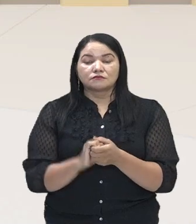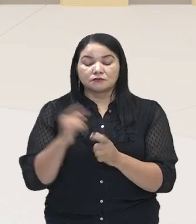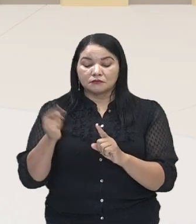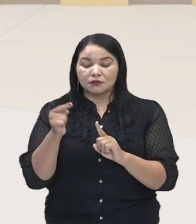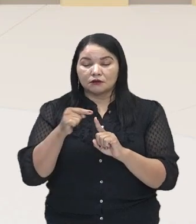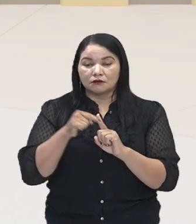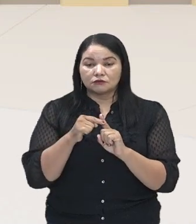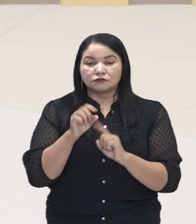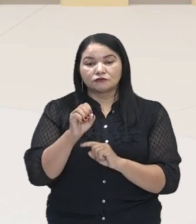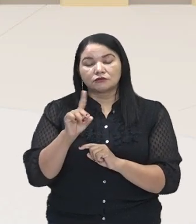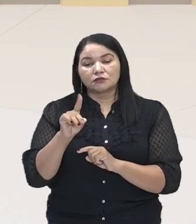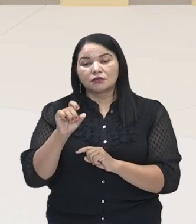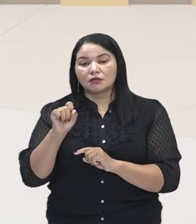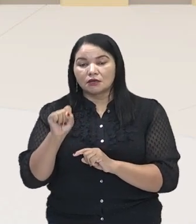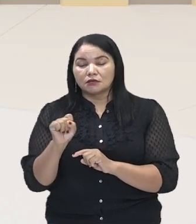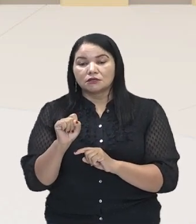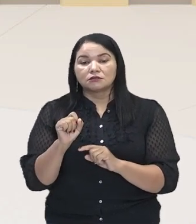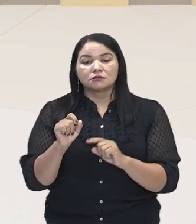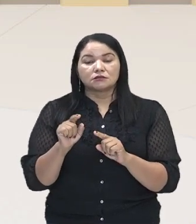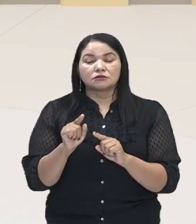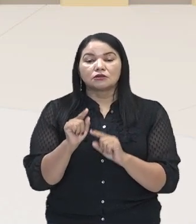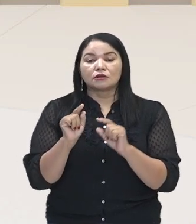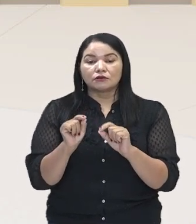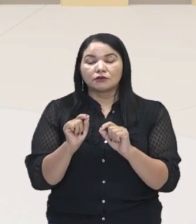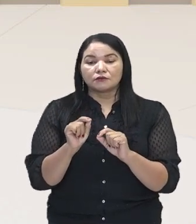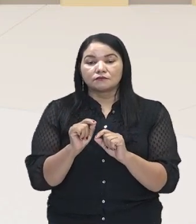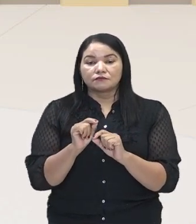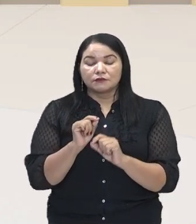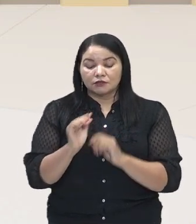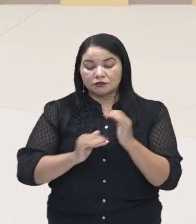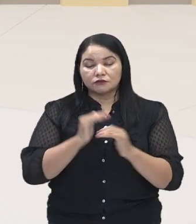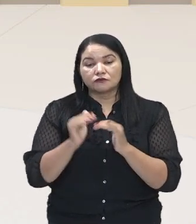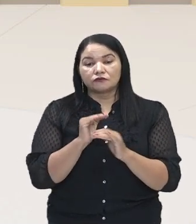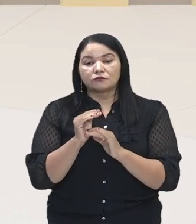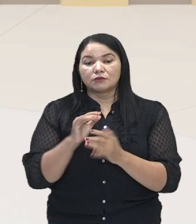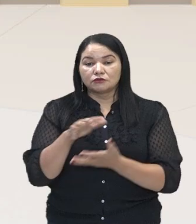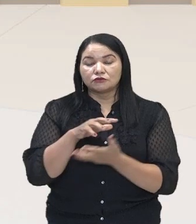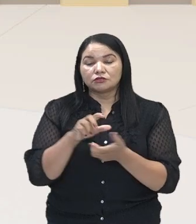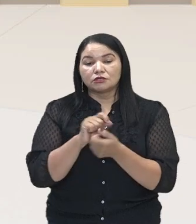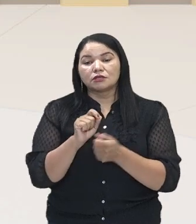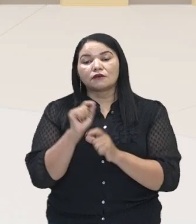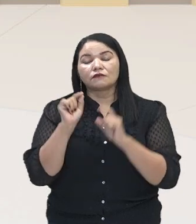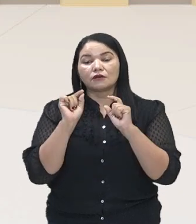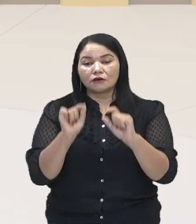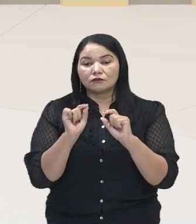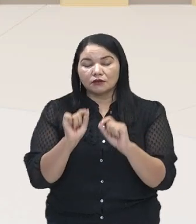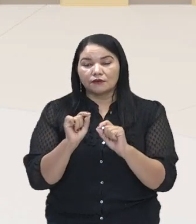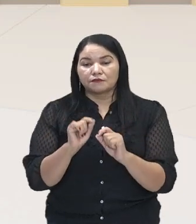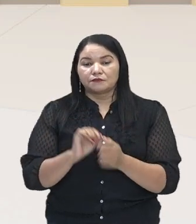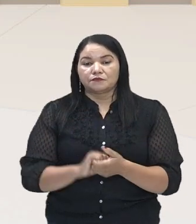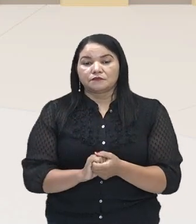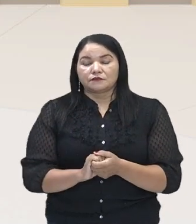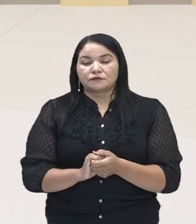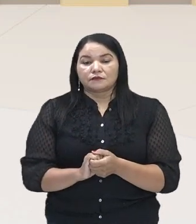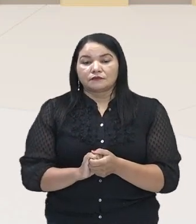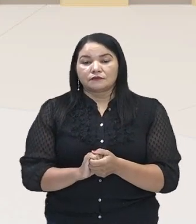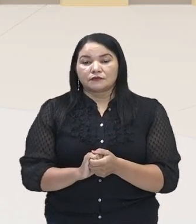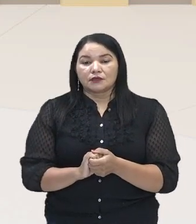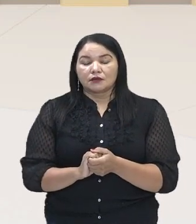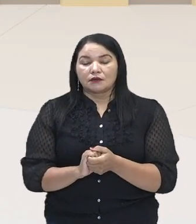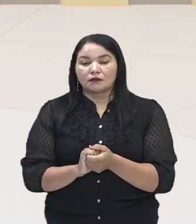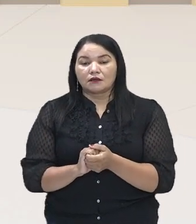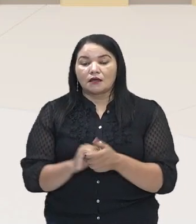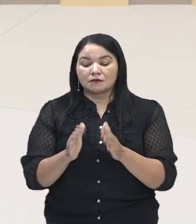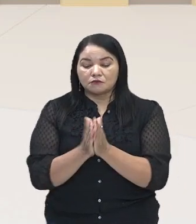ODS é realmente, dos Objetivos de Desenvolvimento Sustentável, é realmente a erradicação